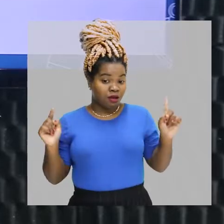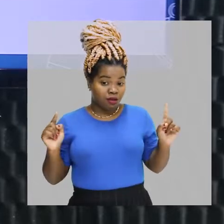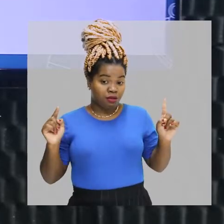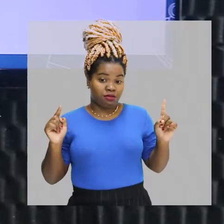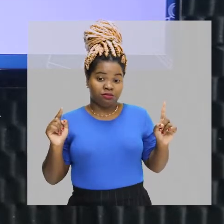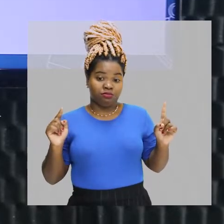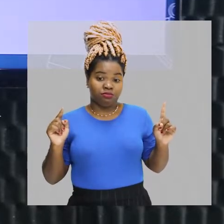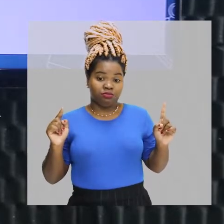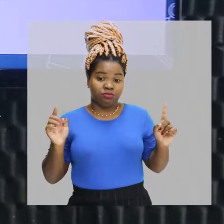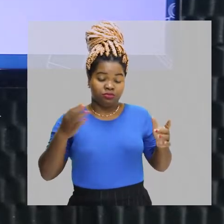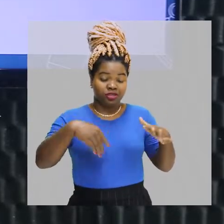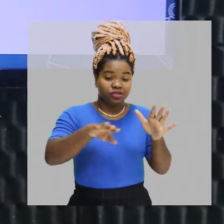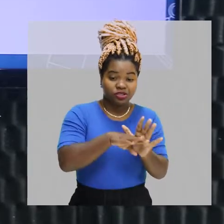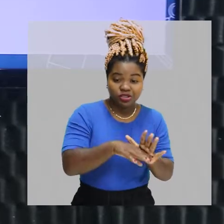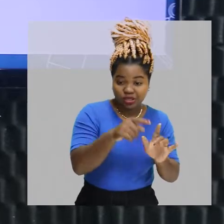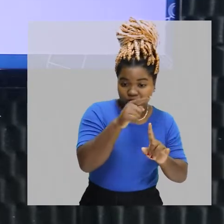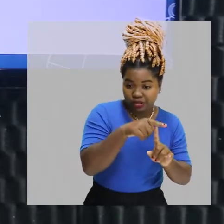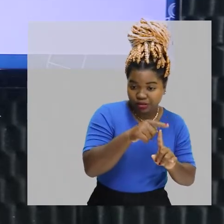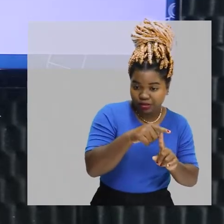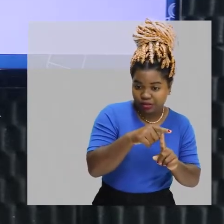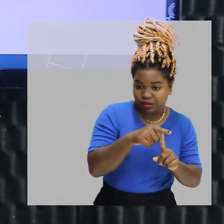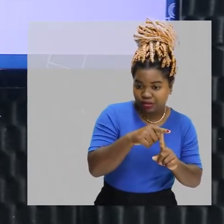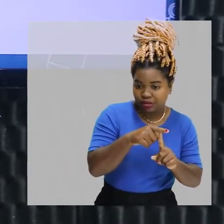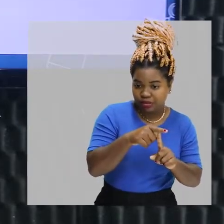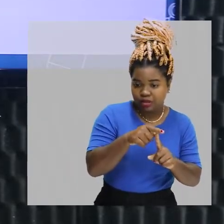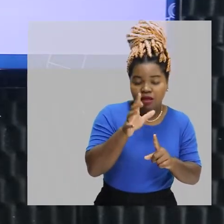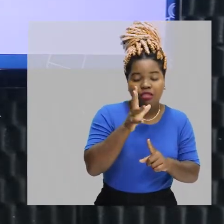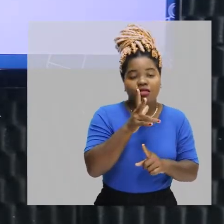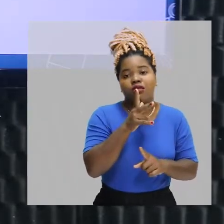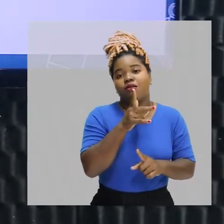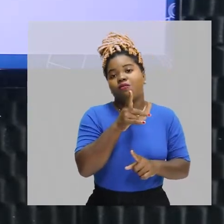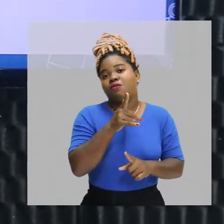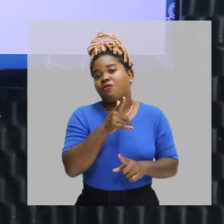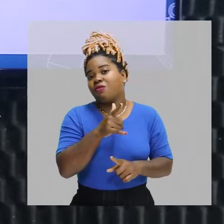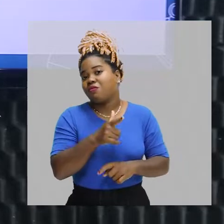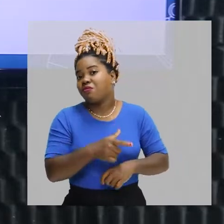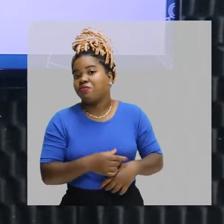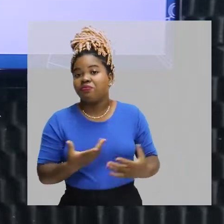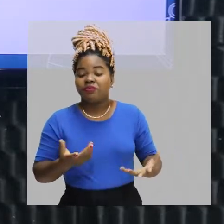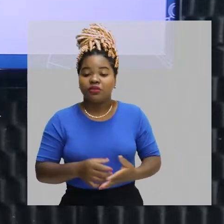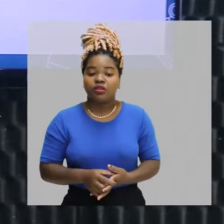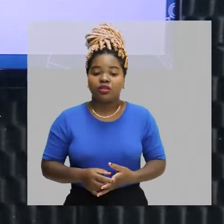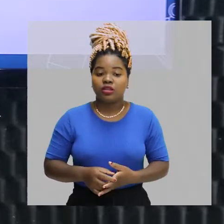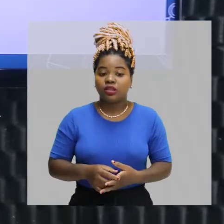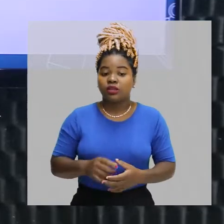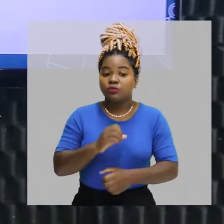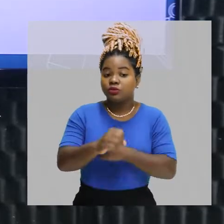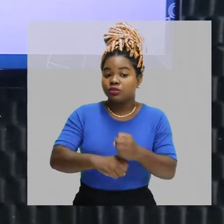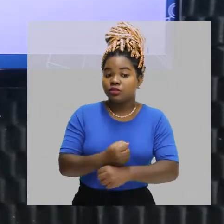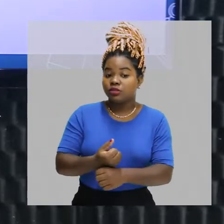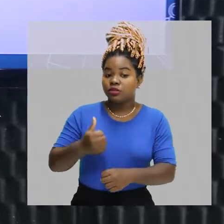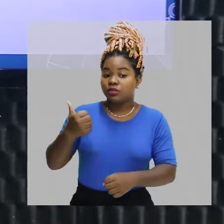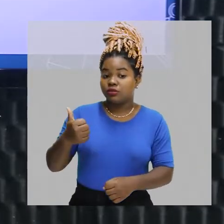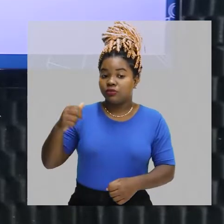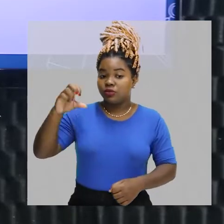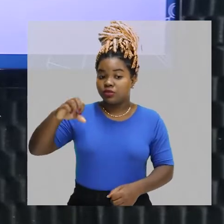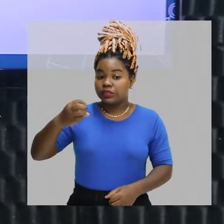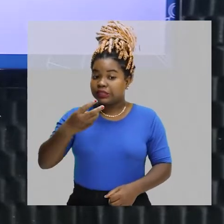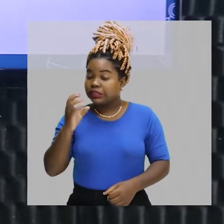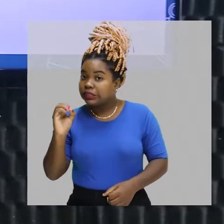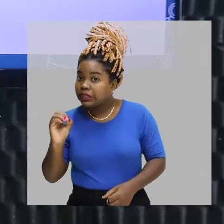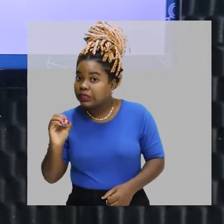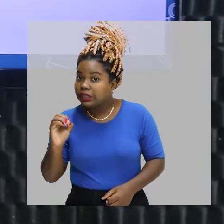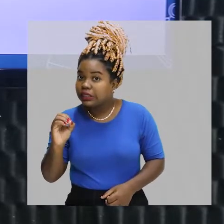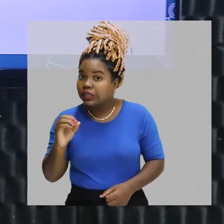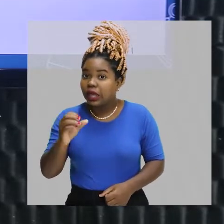chegar neste modelo, logicamente que demorou aí bastante tempo. Nós estamos falando de 1930, olha só,